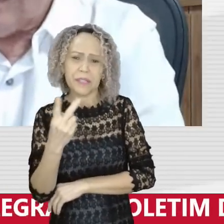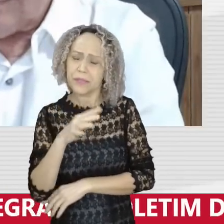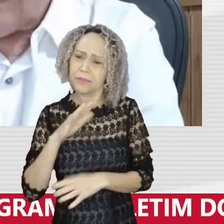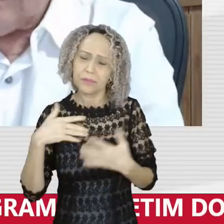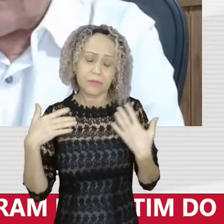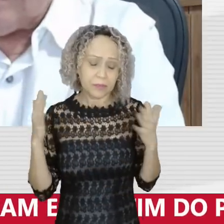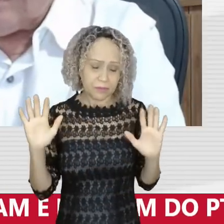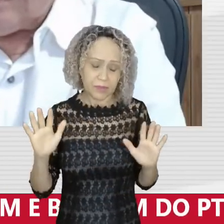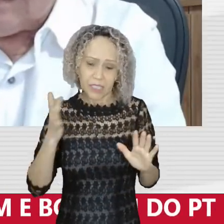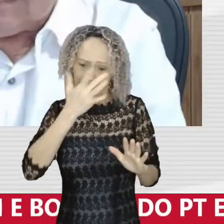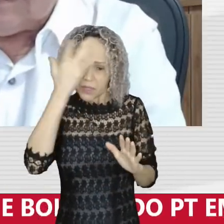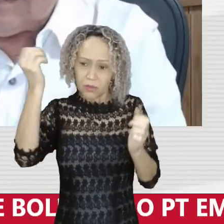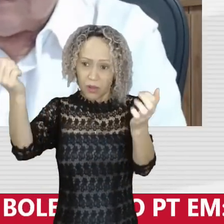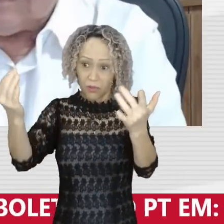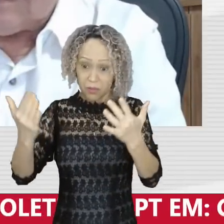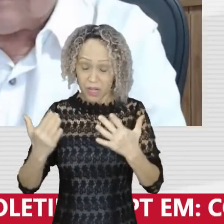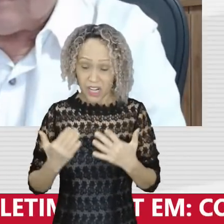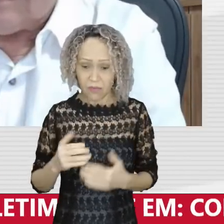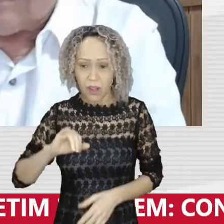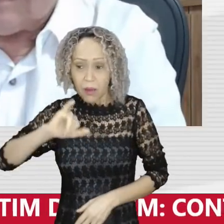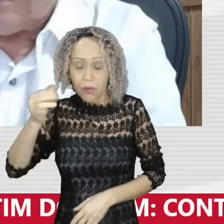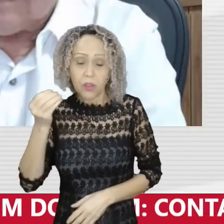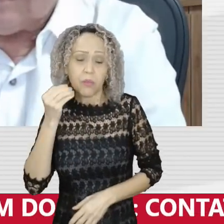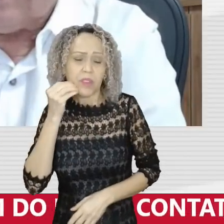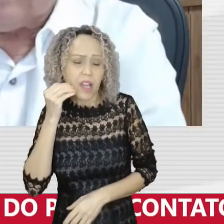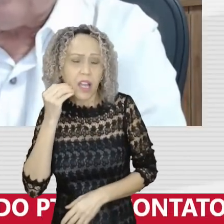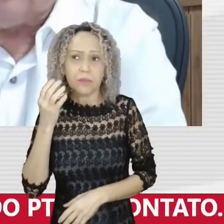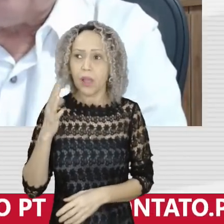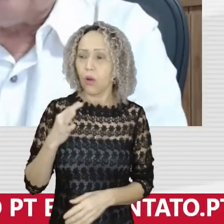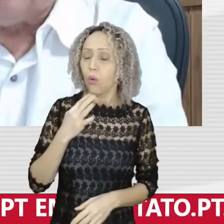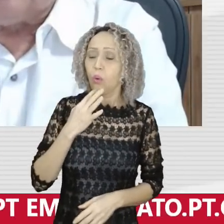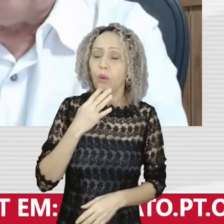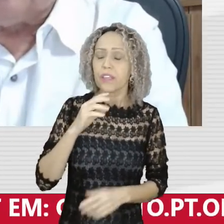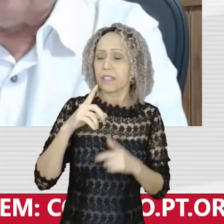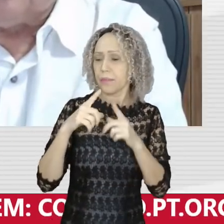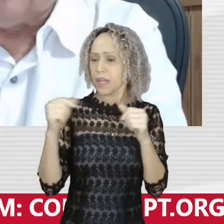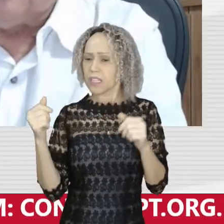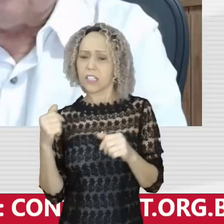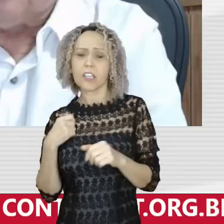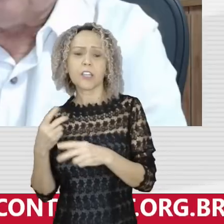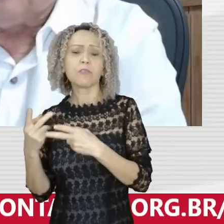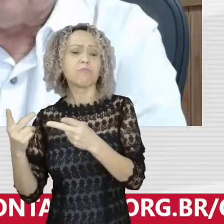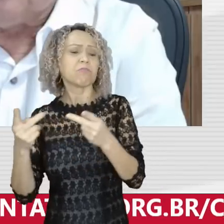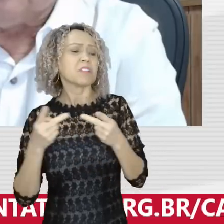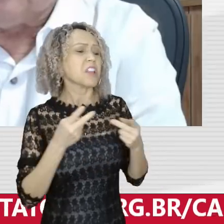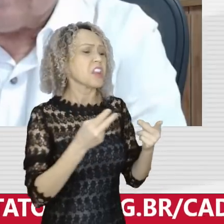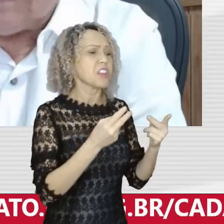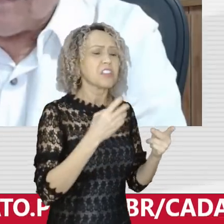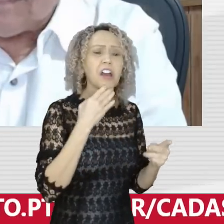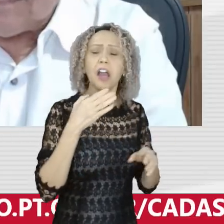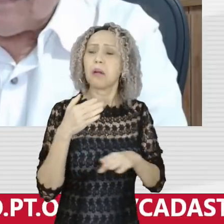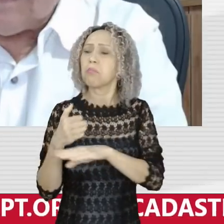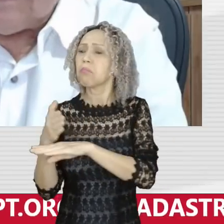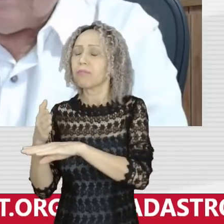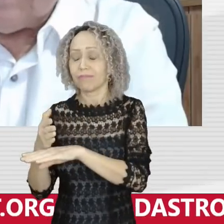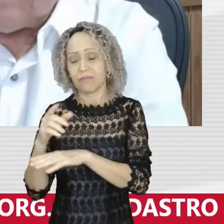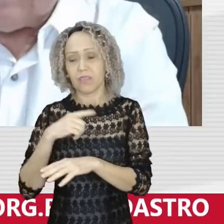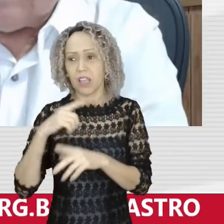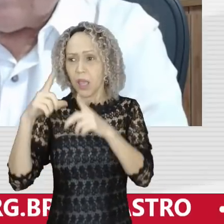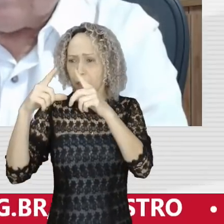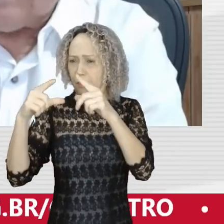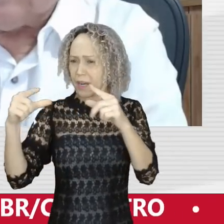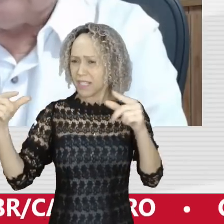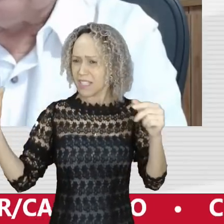Brasília, para ficar por aqui. E eu quero dizer a todo mundo que Brasília é linda, tem um povo muito acolhedor. Não é verdade que é uma